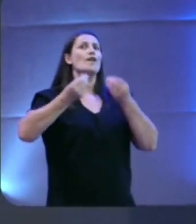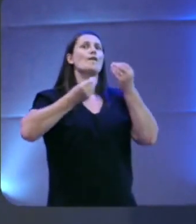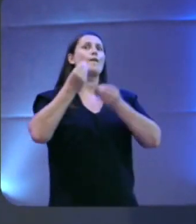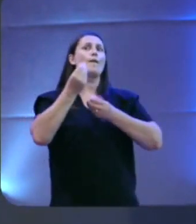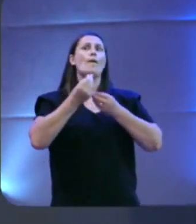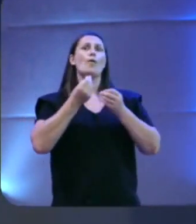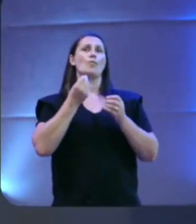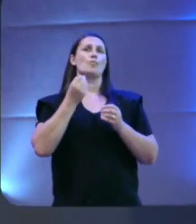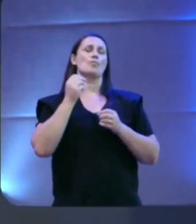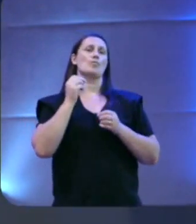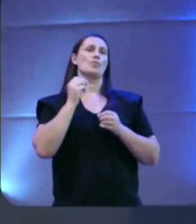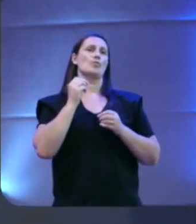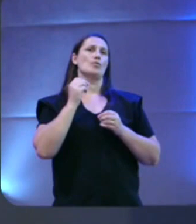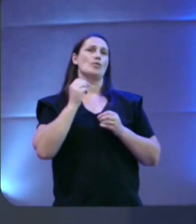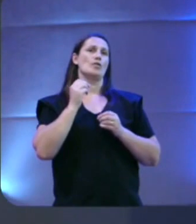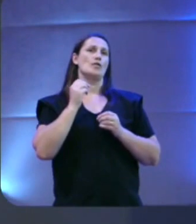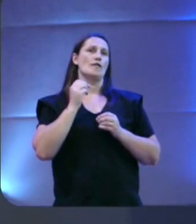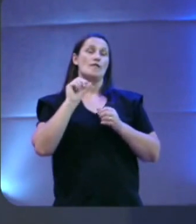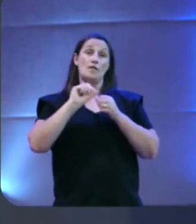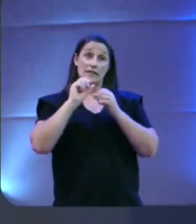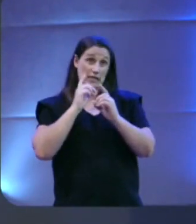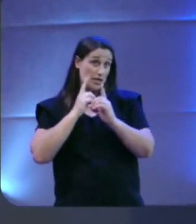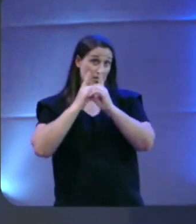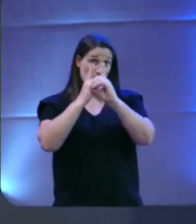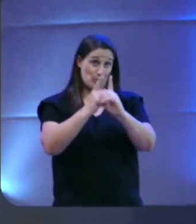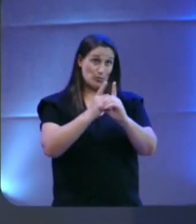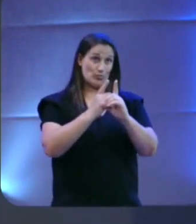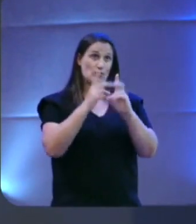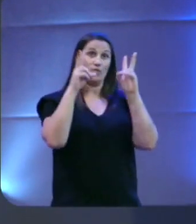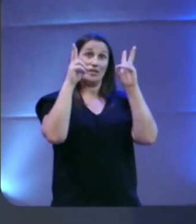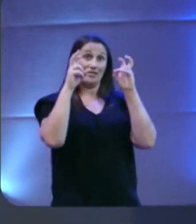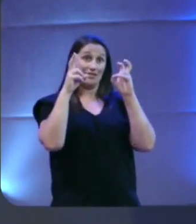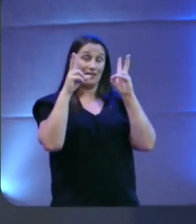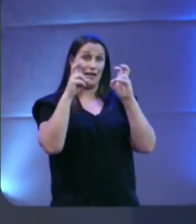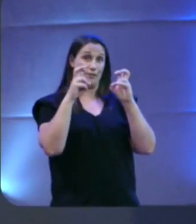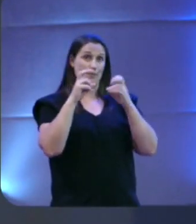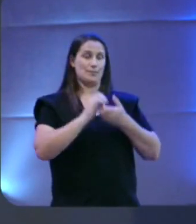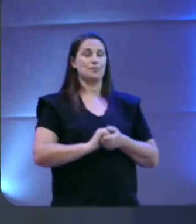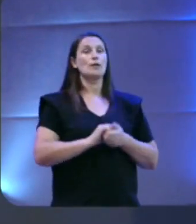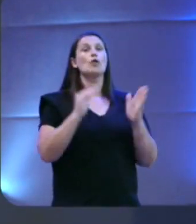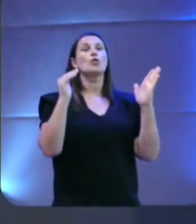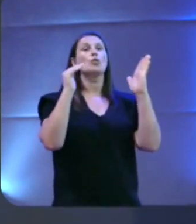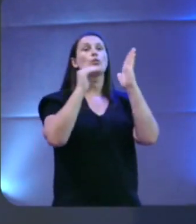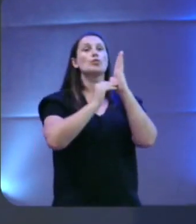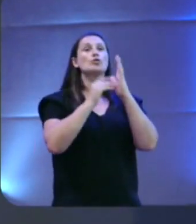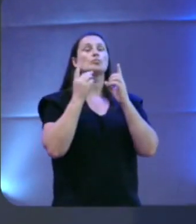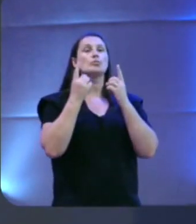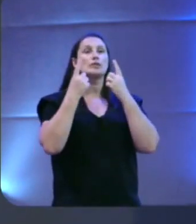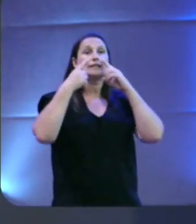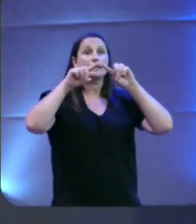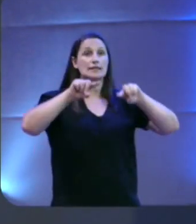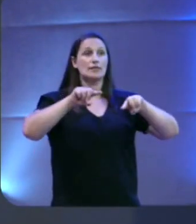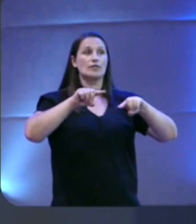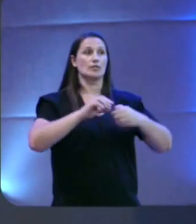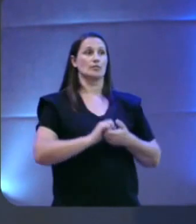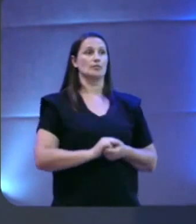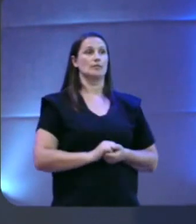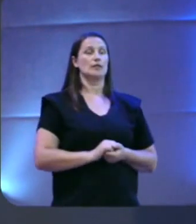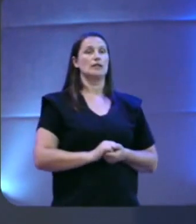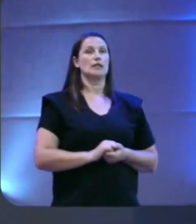discípulos. Bom, o último desafio que eu queria deixar para você aqui. Que tal se em